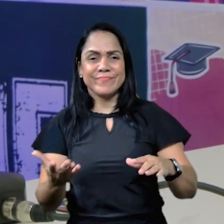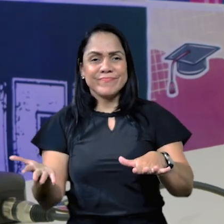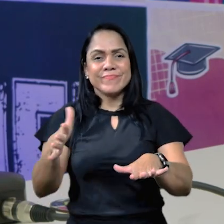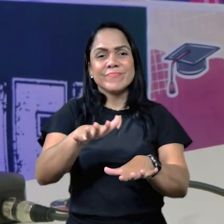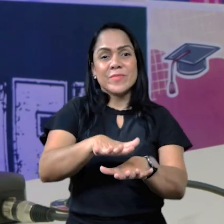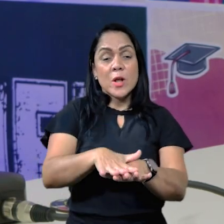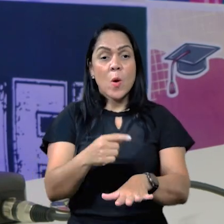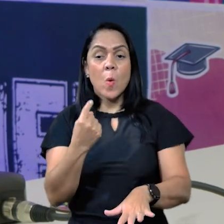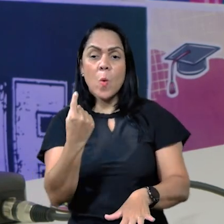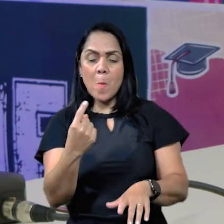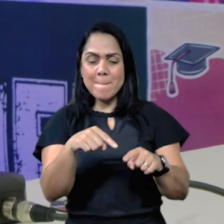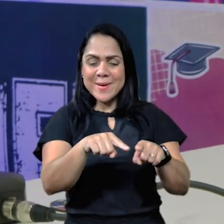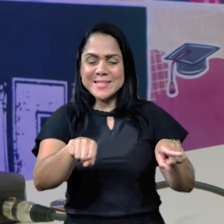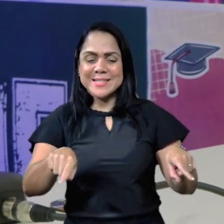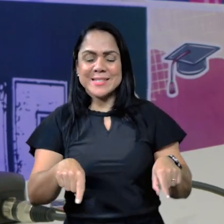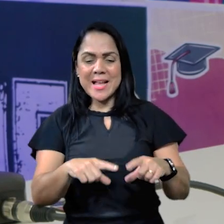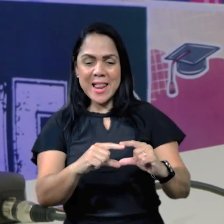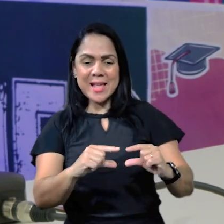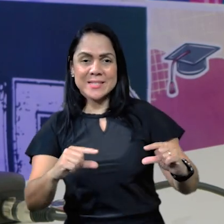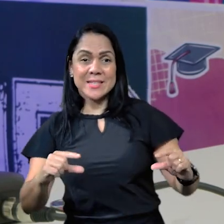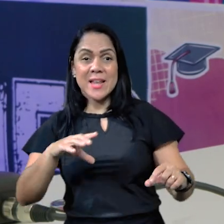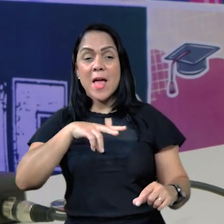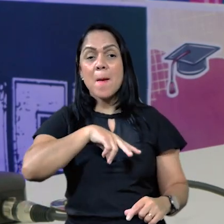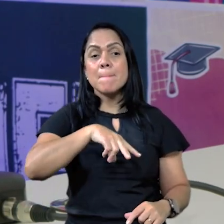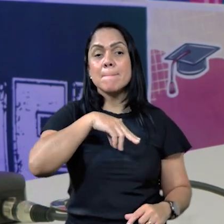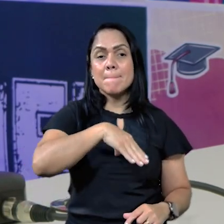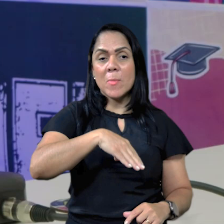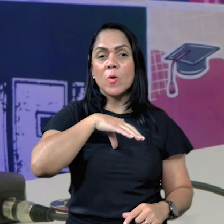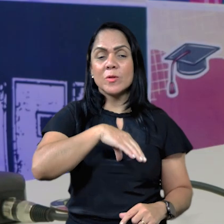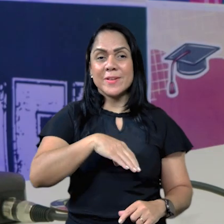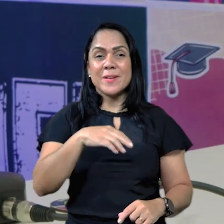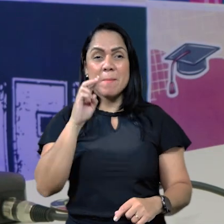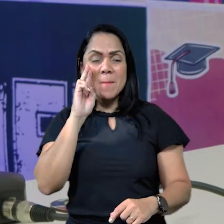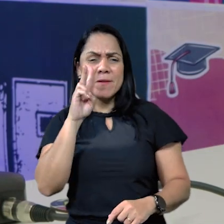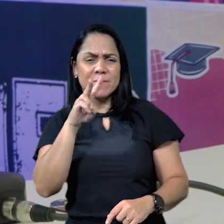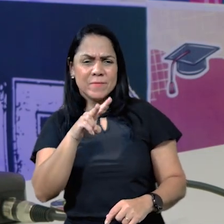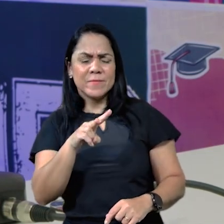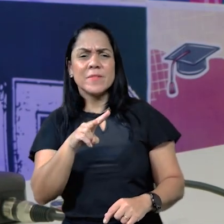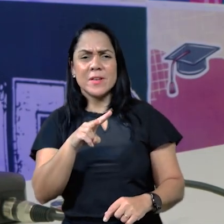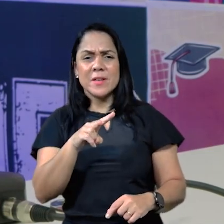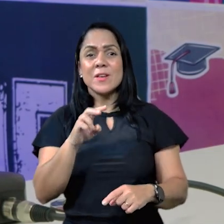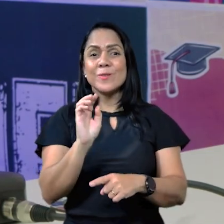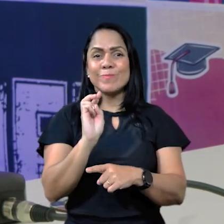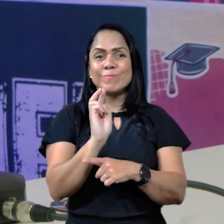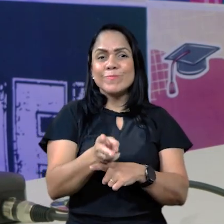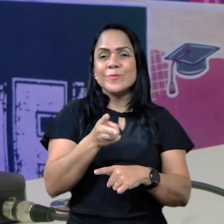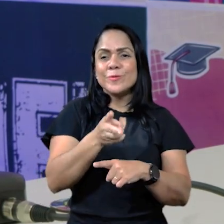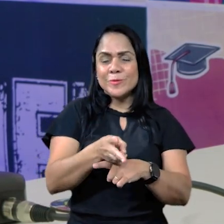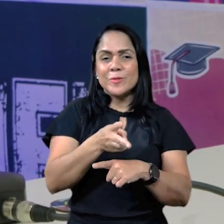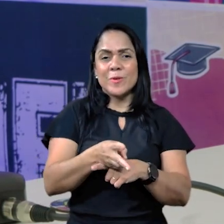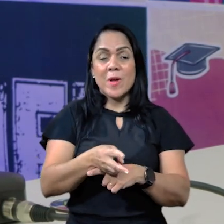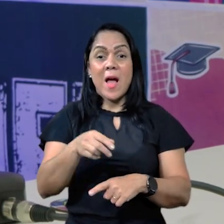uma sala com legenda em português para eles assistirem o filme que está concorrendo. Você está Nossa, entendendo isso agora em